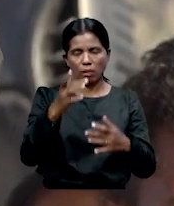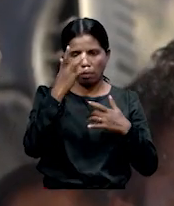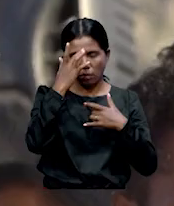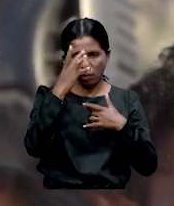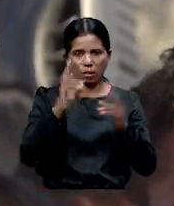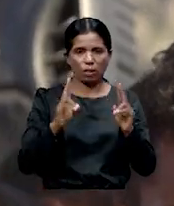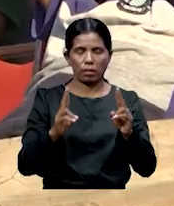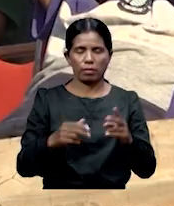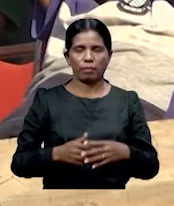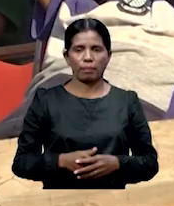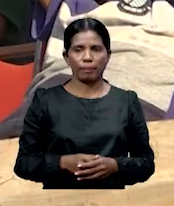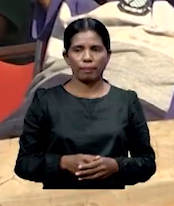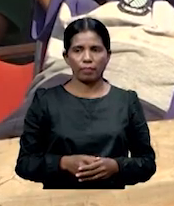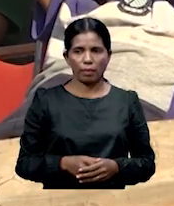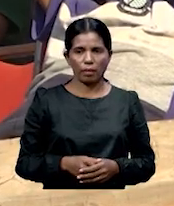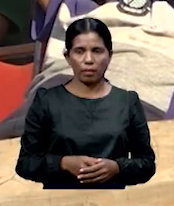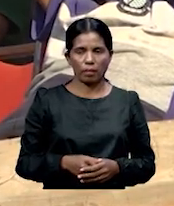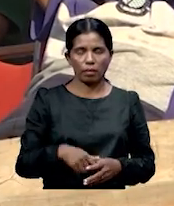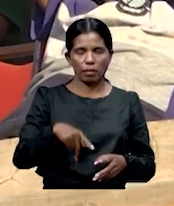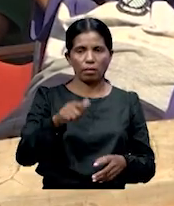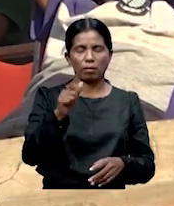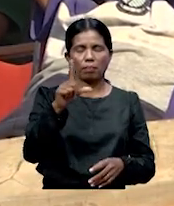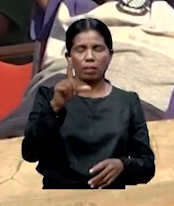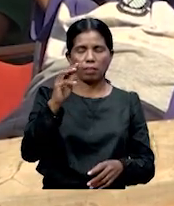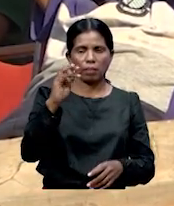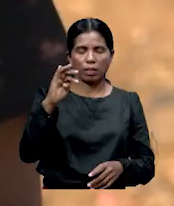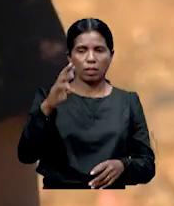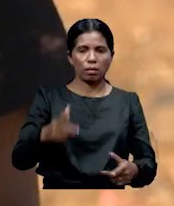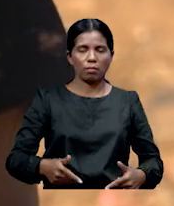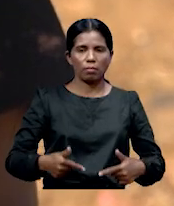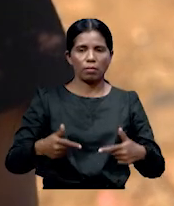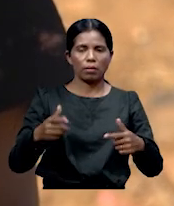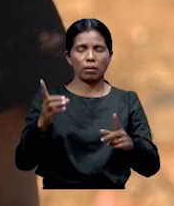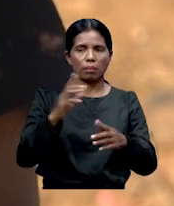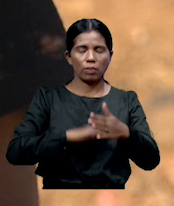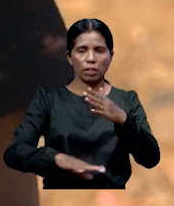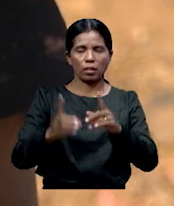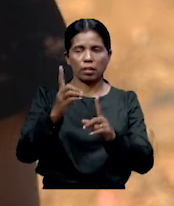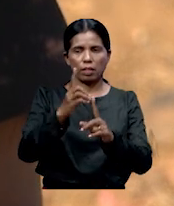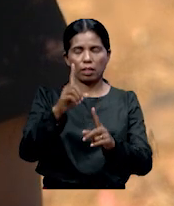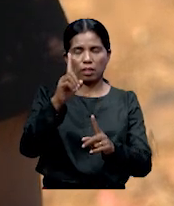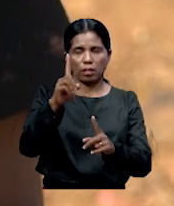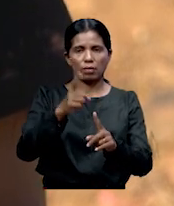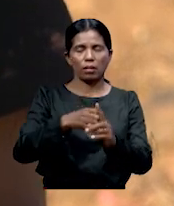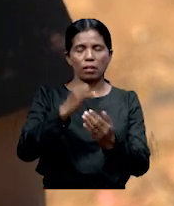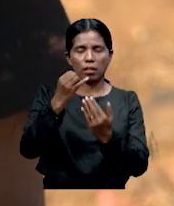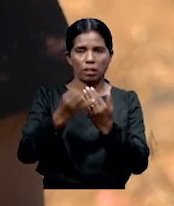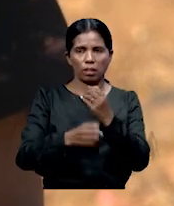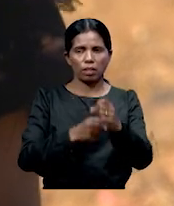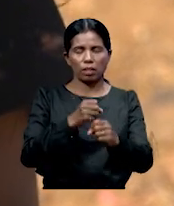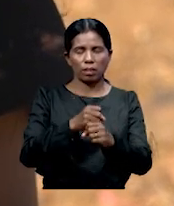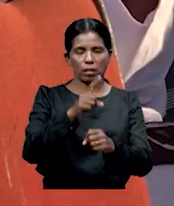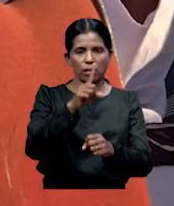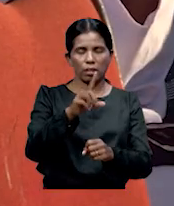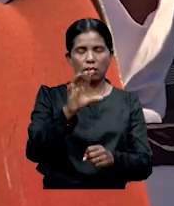repente. Saudosa Palmeira Freitas dos Reis Mores e a Lourão Ida fulan zanheiro tinam reunida a Tucia Lima